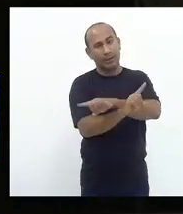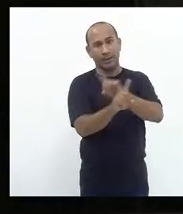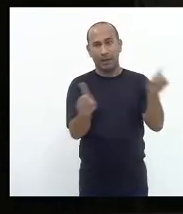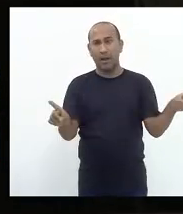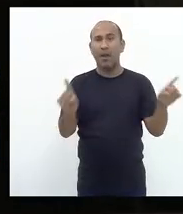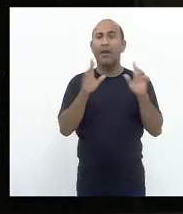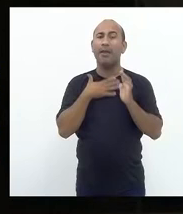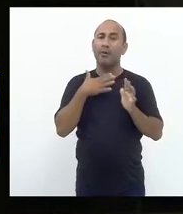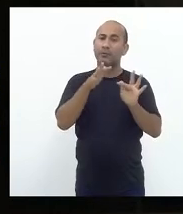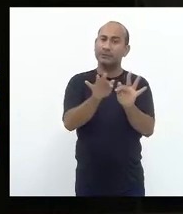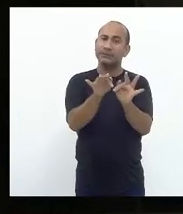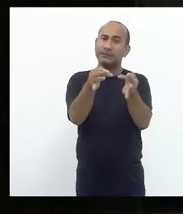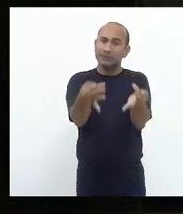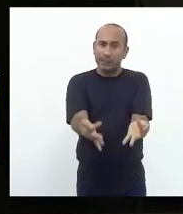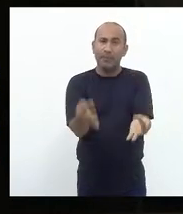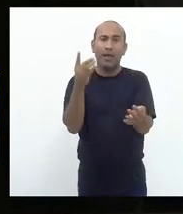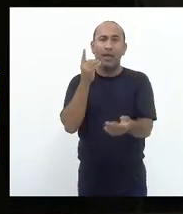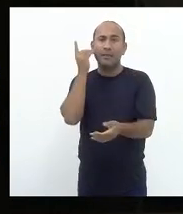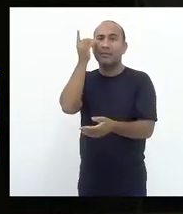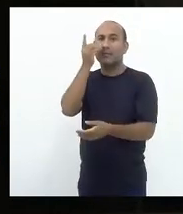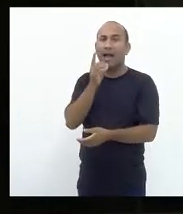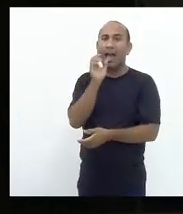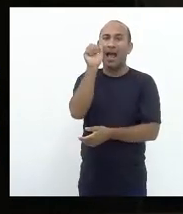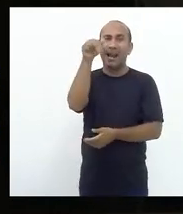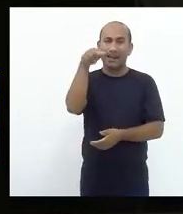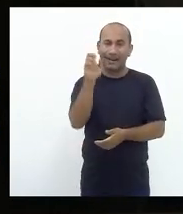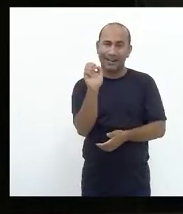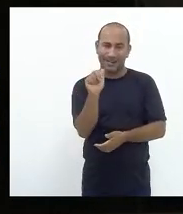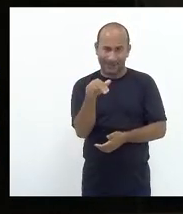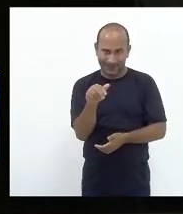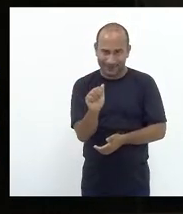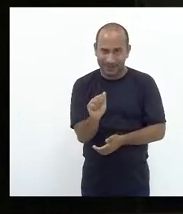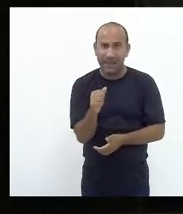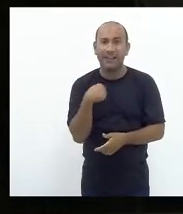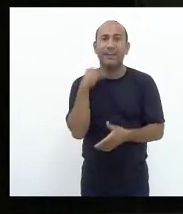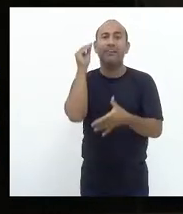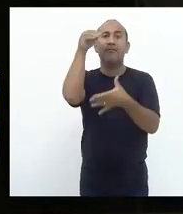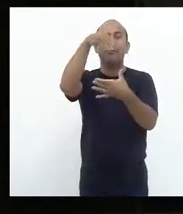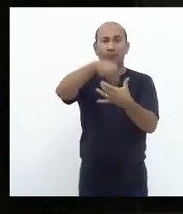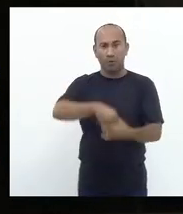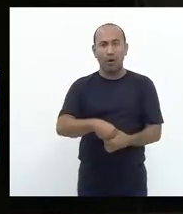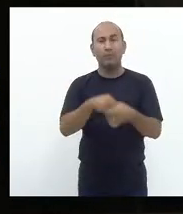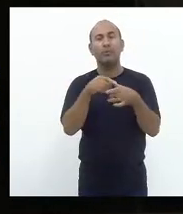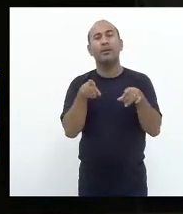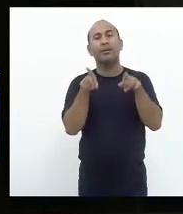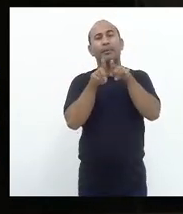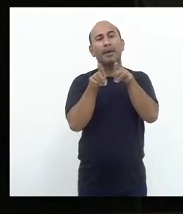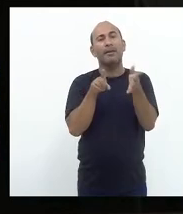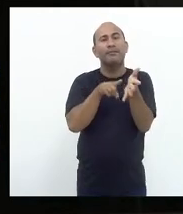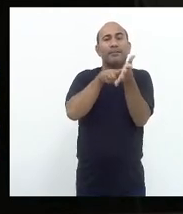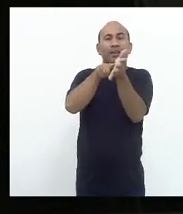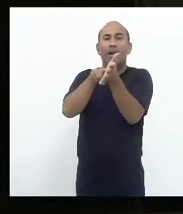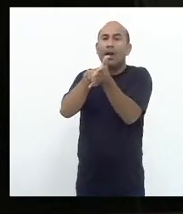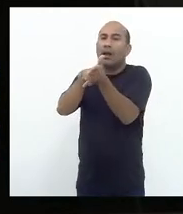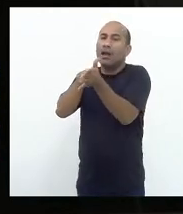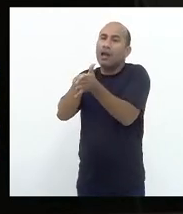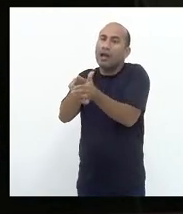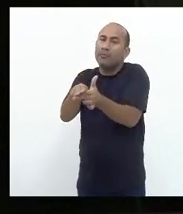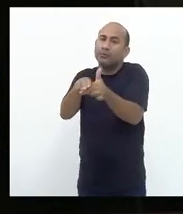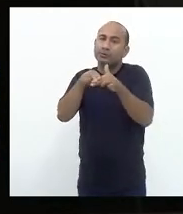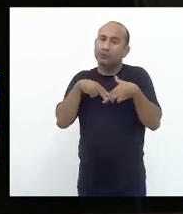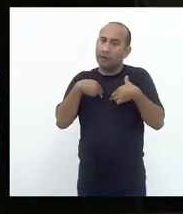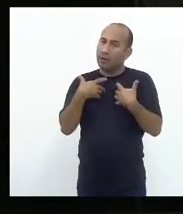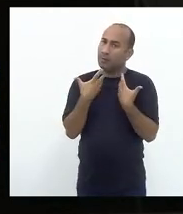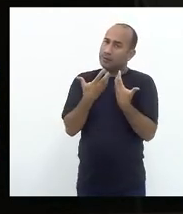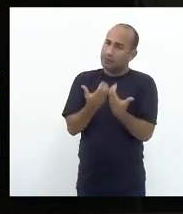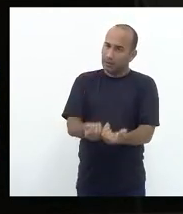sou simplesmente a deputada Alana Passos, que voto e fiscalizo de acordo com as demandas que eu